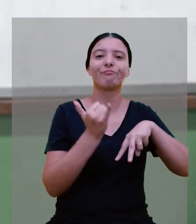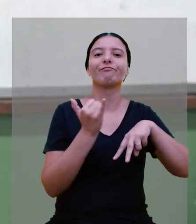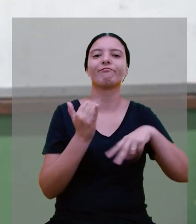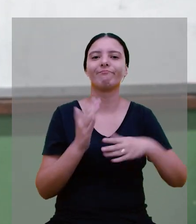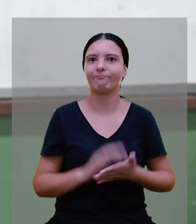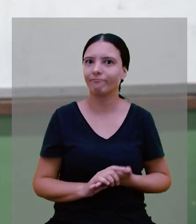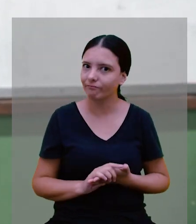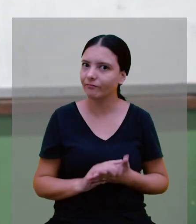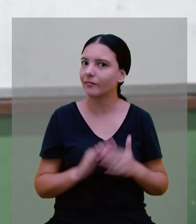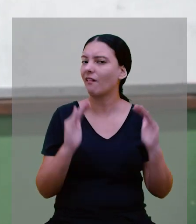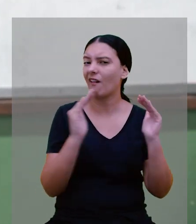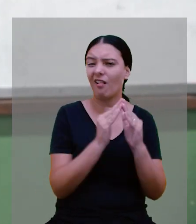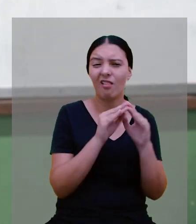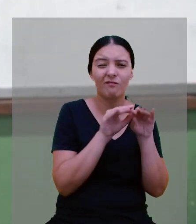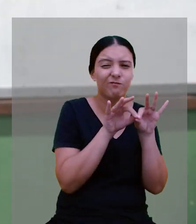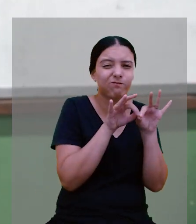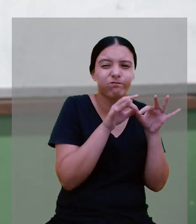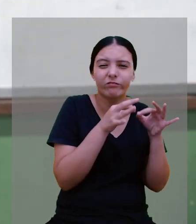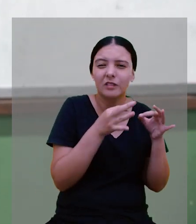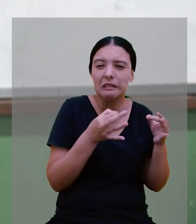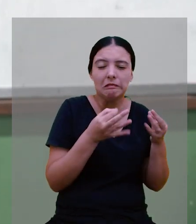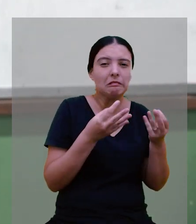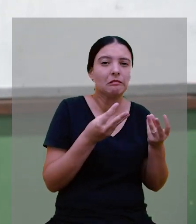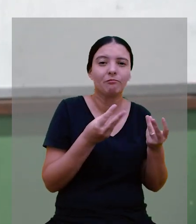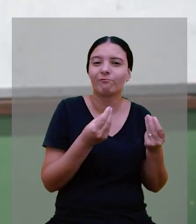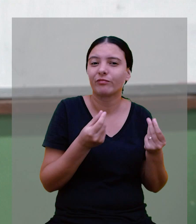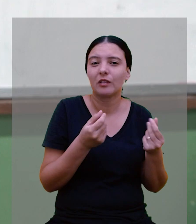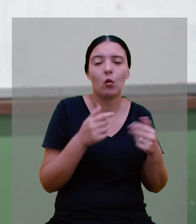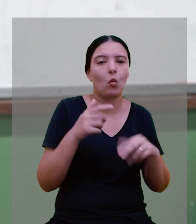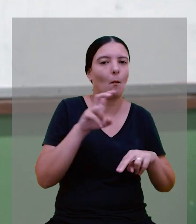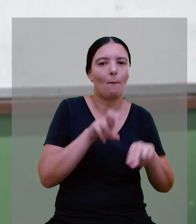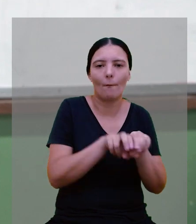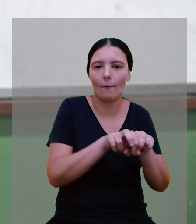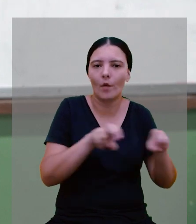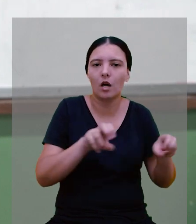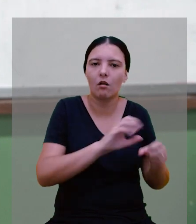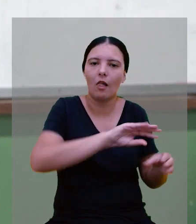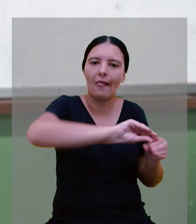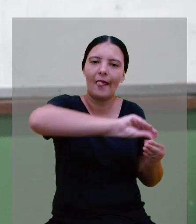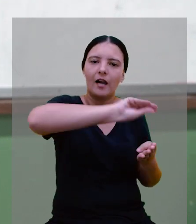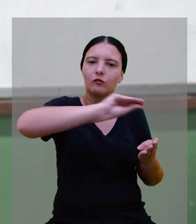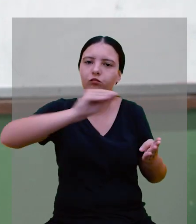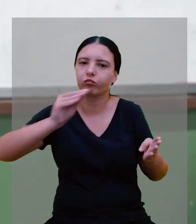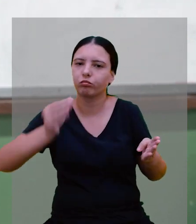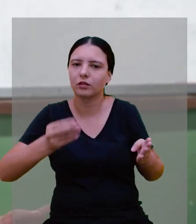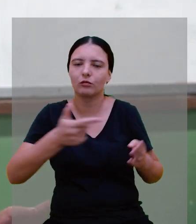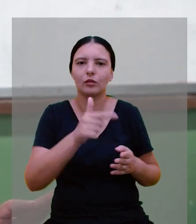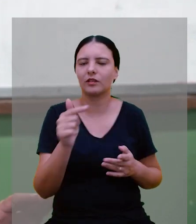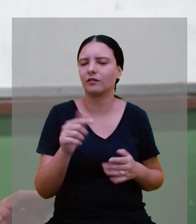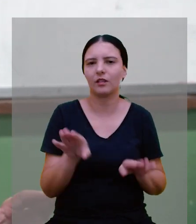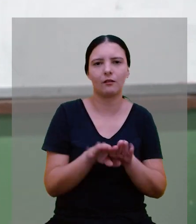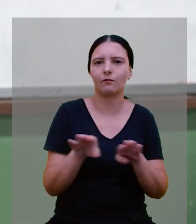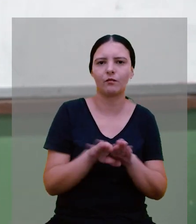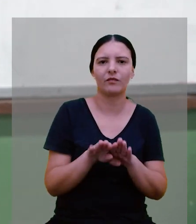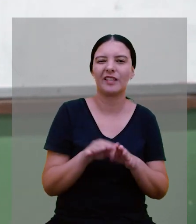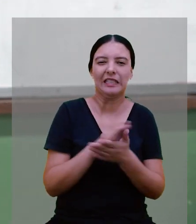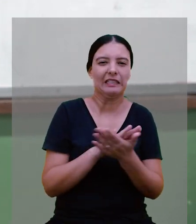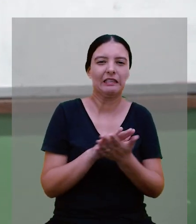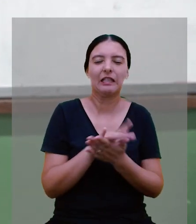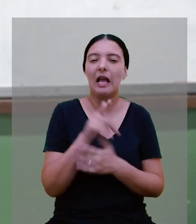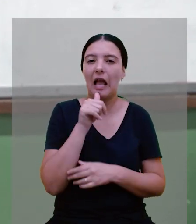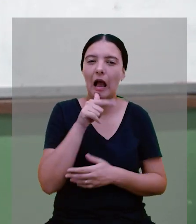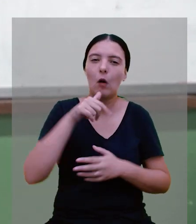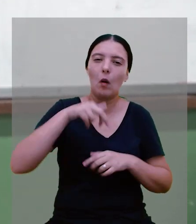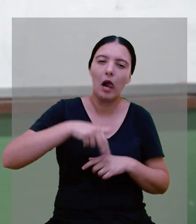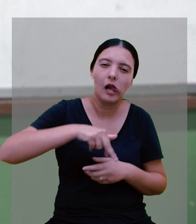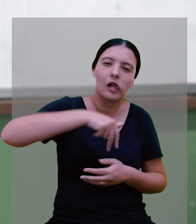casa de barro. Nas casas do campo de refugiados, gente, não tem um banco, não. Não tem um banquinho, não, tem uma esteira no chão, é só isso. E a água você tem que buscar